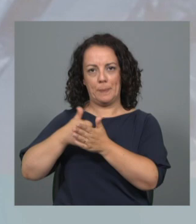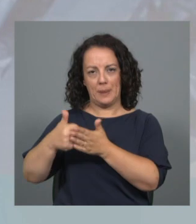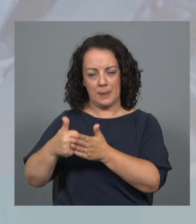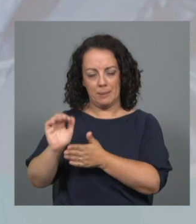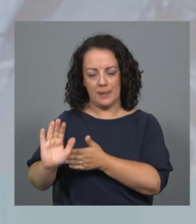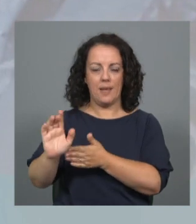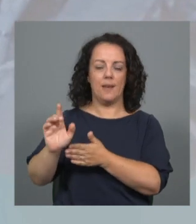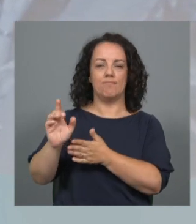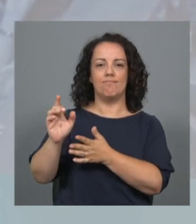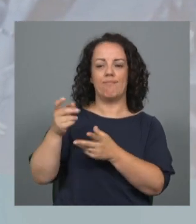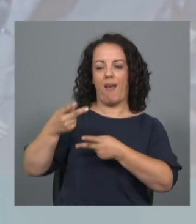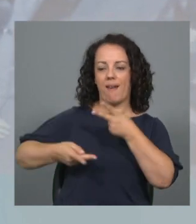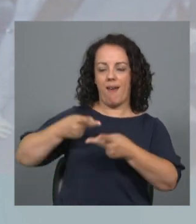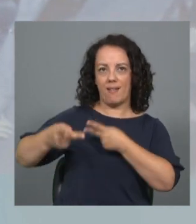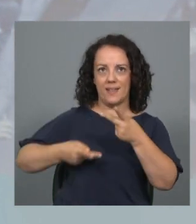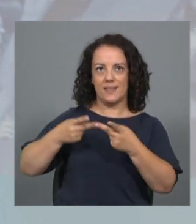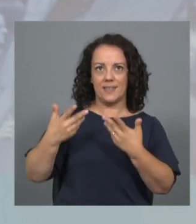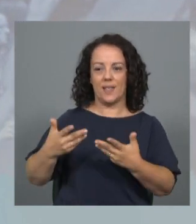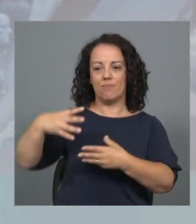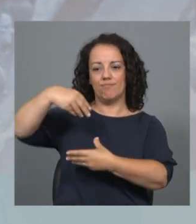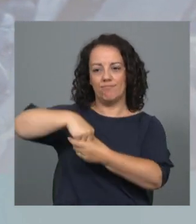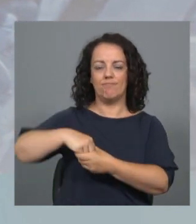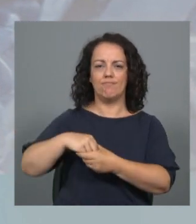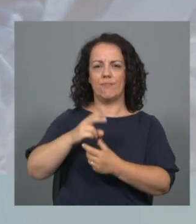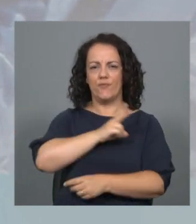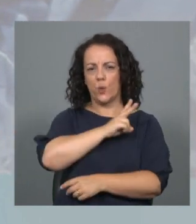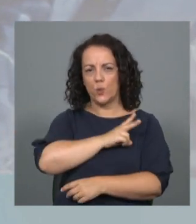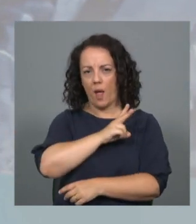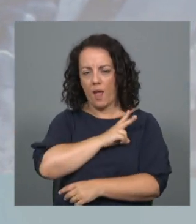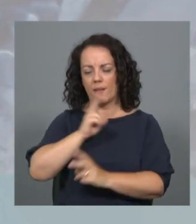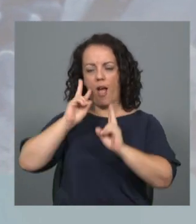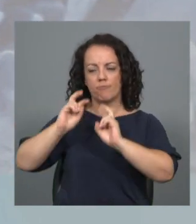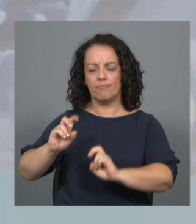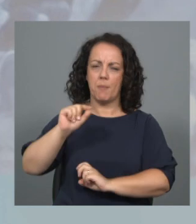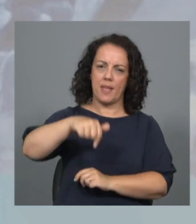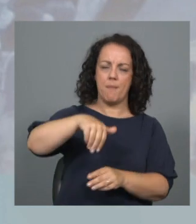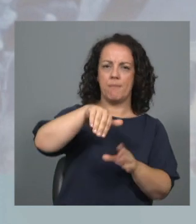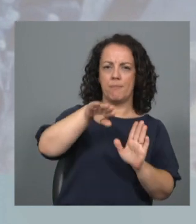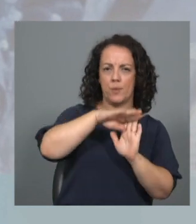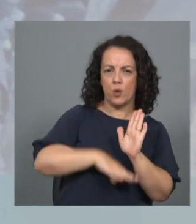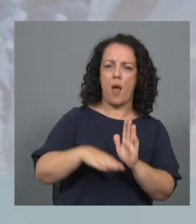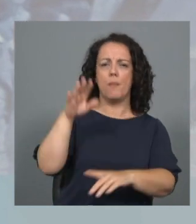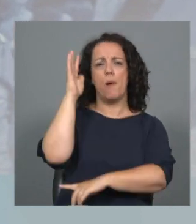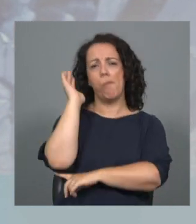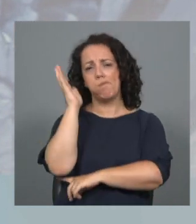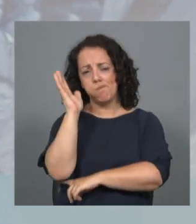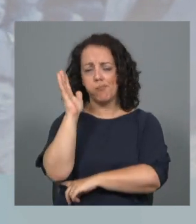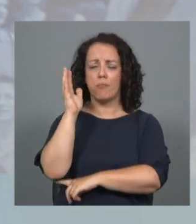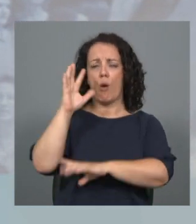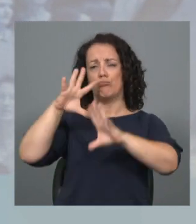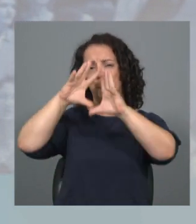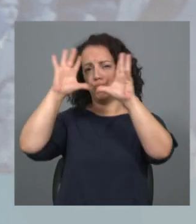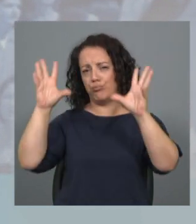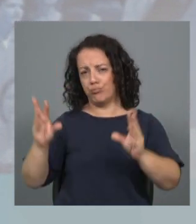que faz em ambiente académico e também aqui neste programa e em tantas conferências e